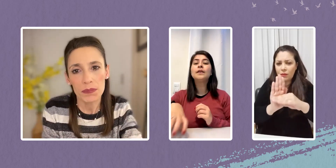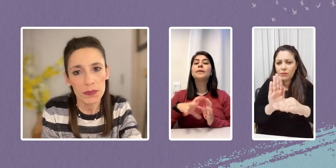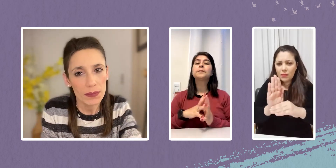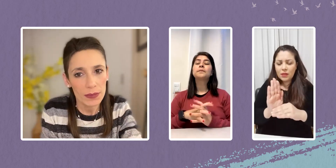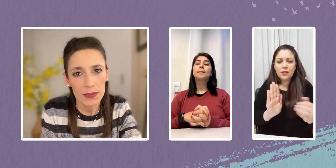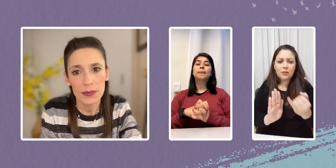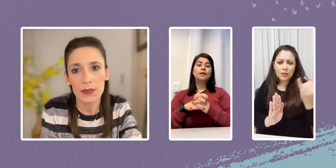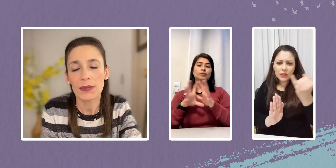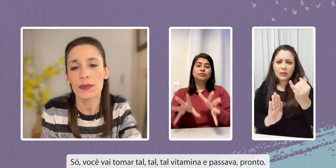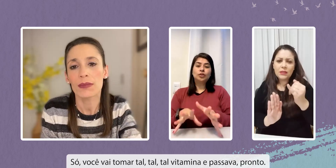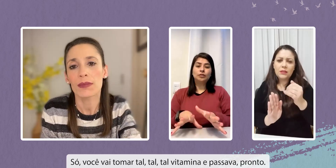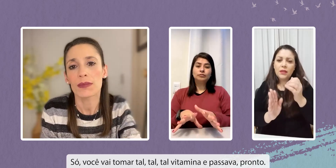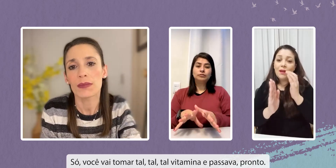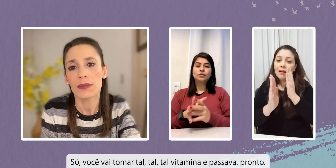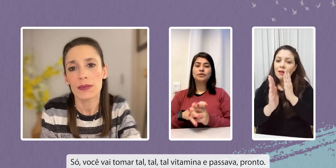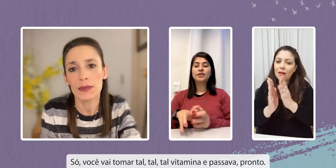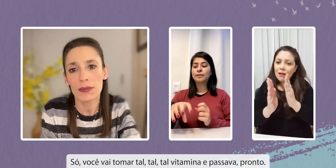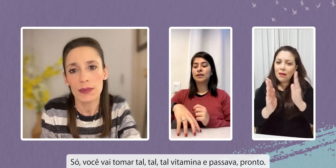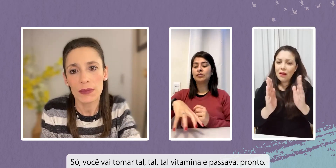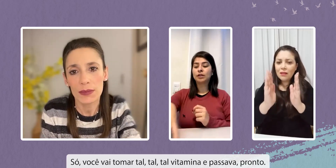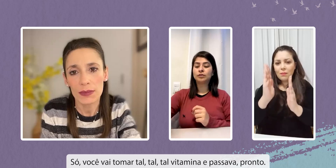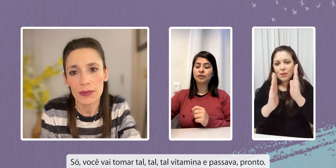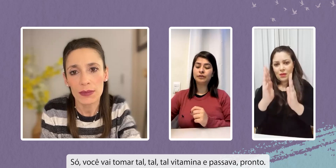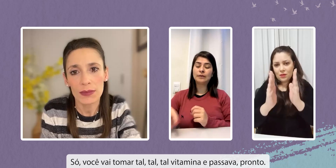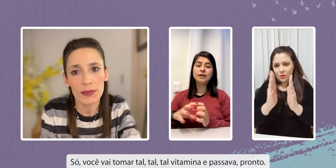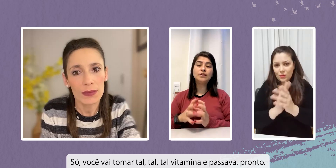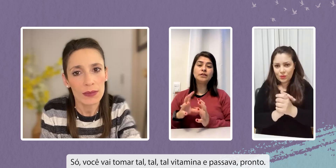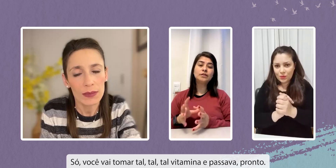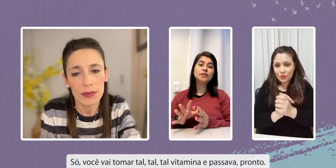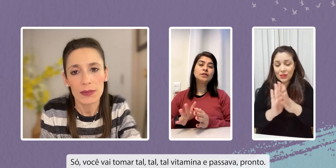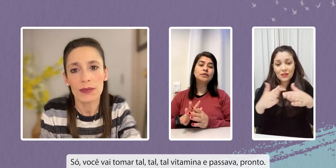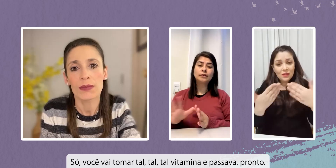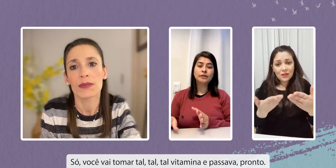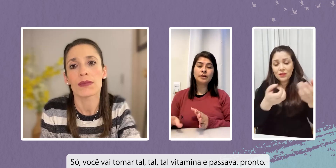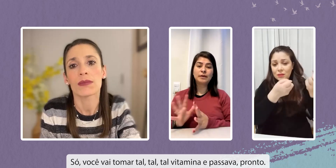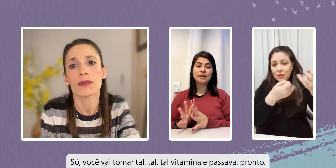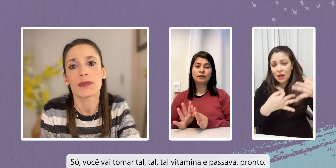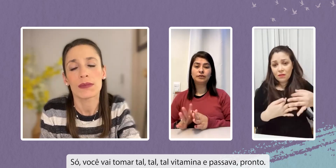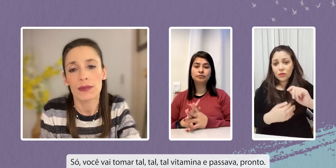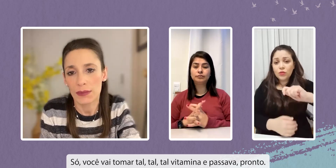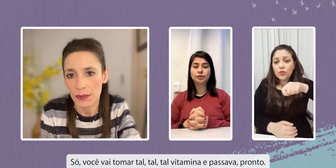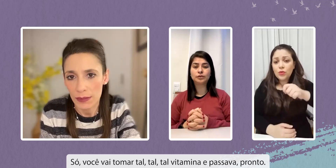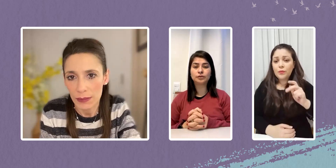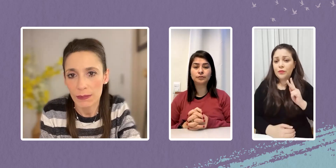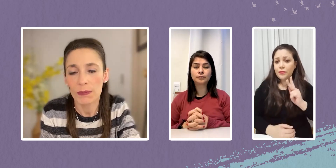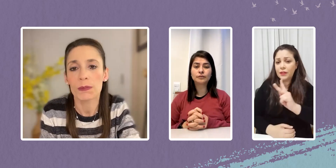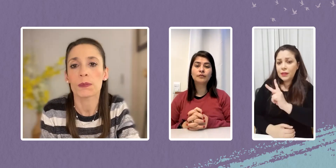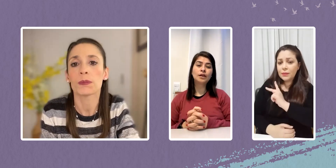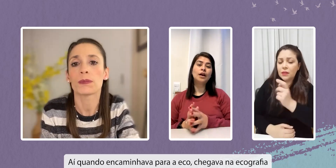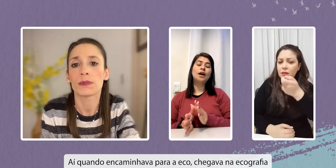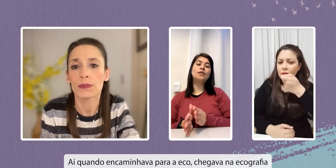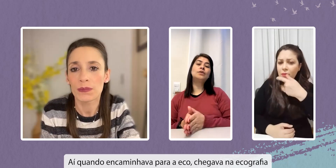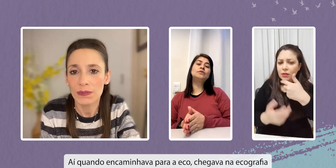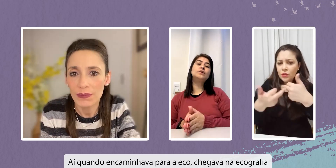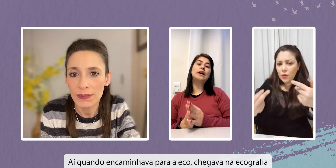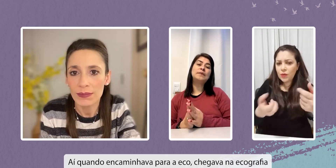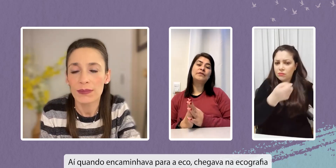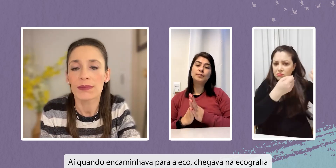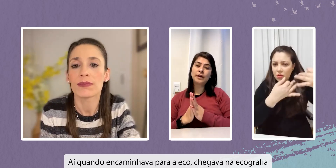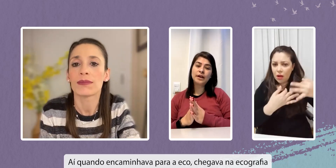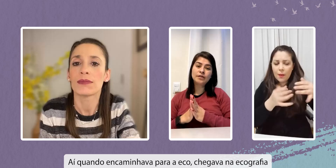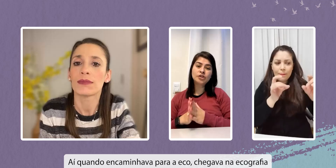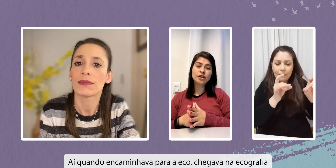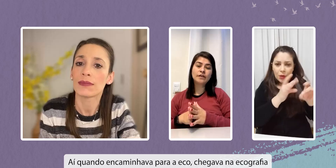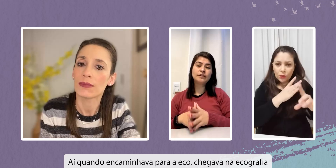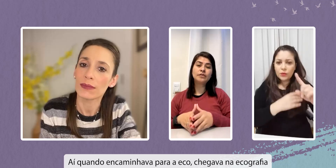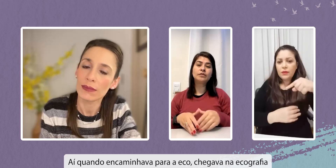né? Só. Você vai tomar tal vitamina e passar. Pronto. Aí quando encaminhava